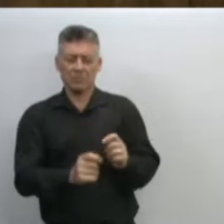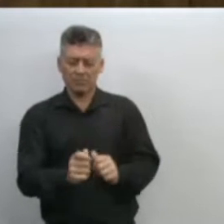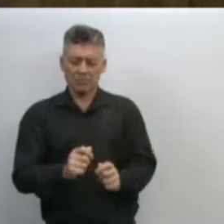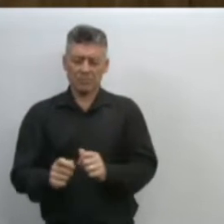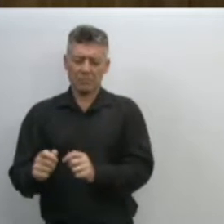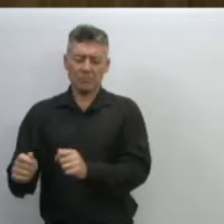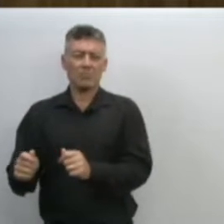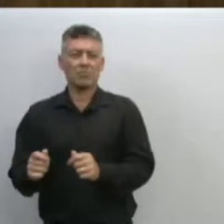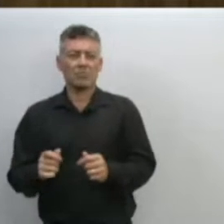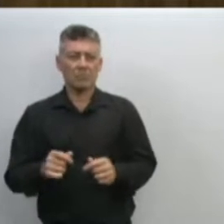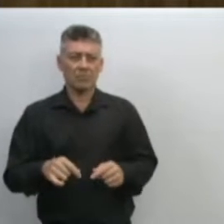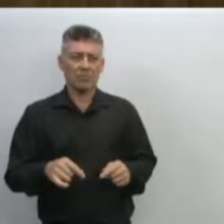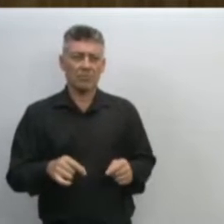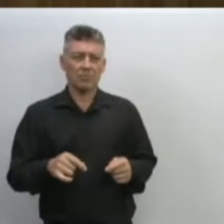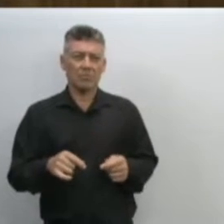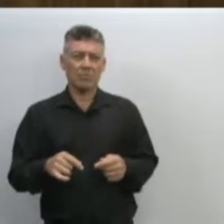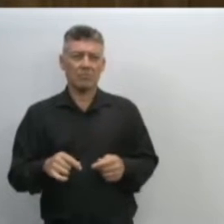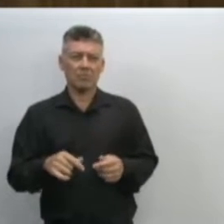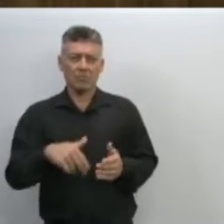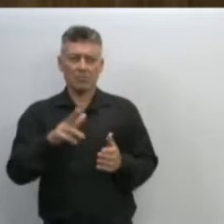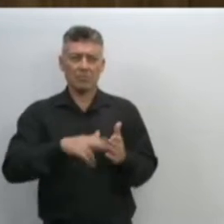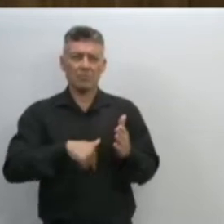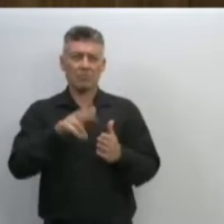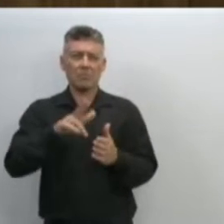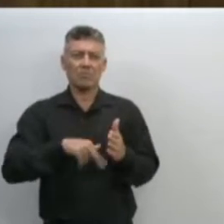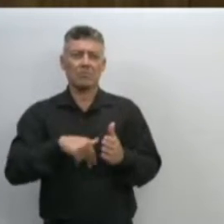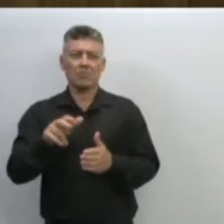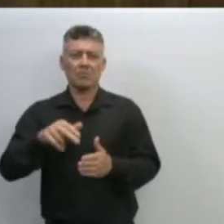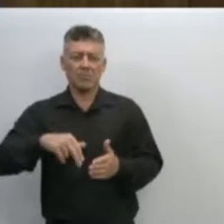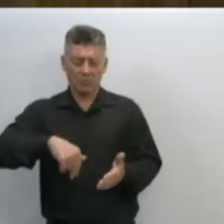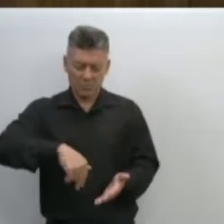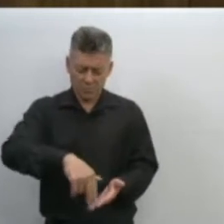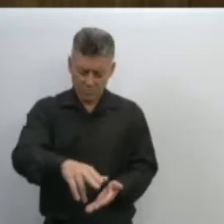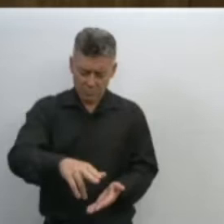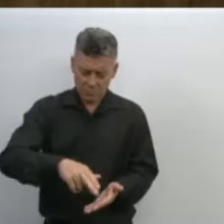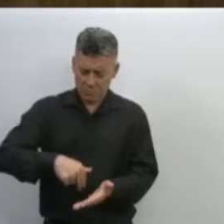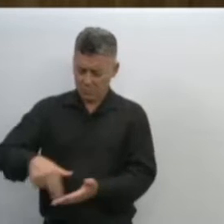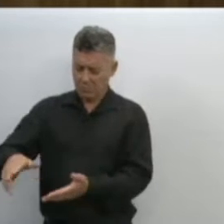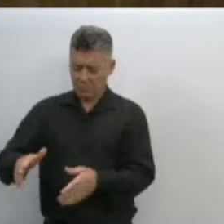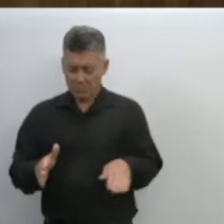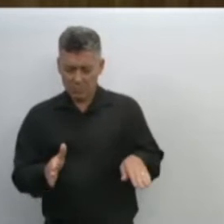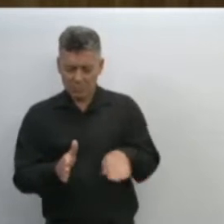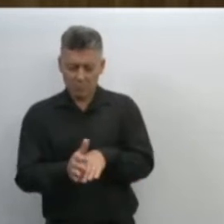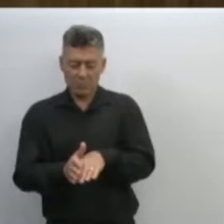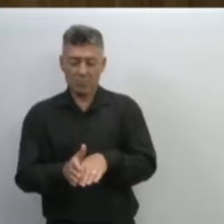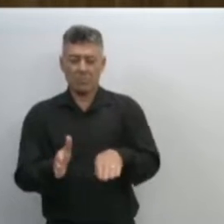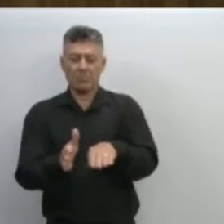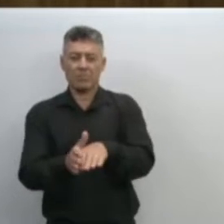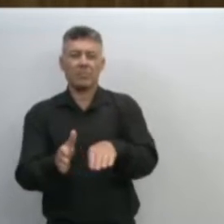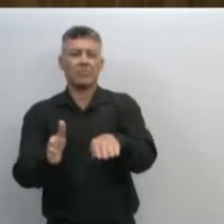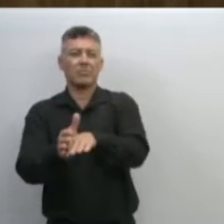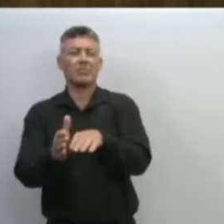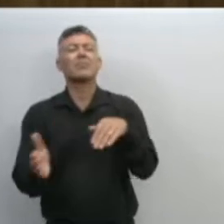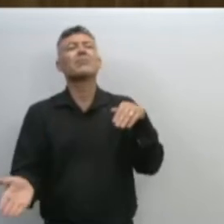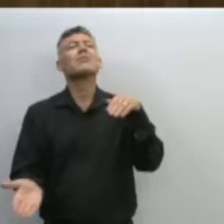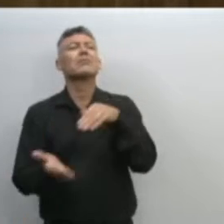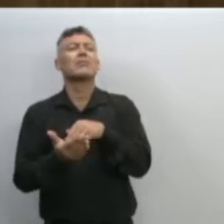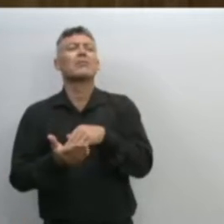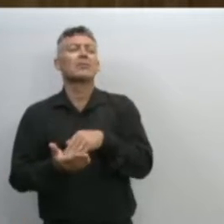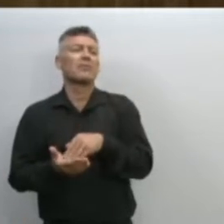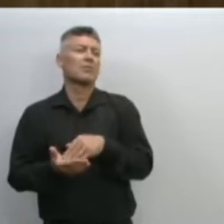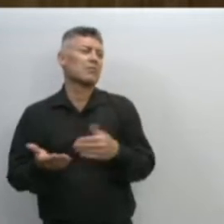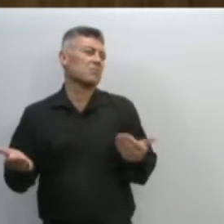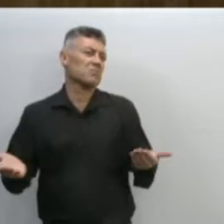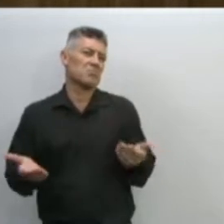seja demarcado, não é nada demais não, é pintar para demarcar os estacionamentos da Avenida 10. E até hoje, até o dia de